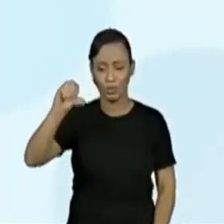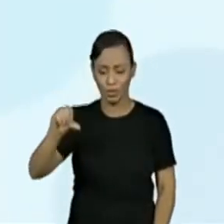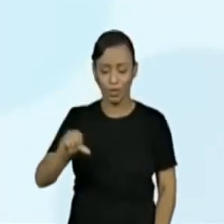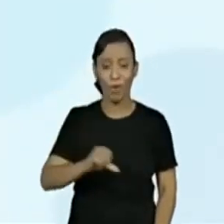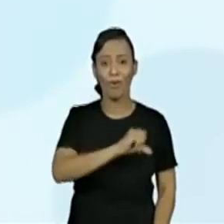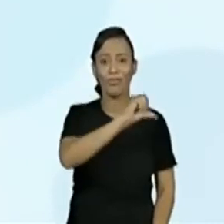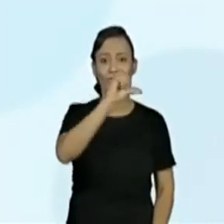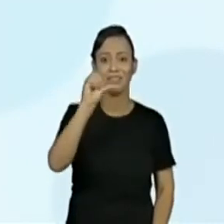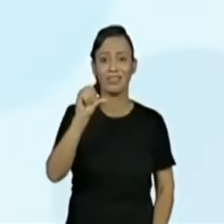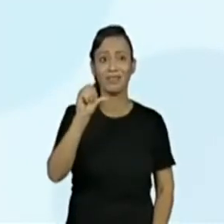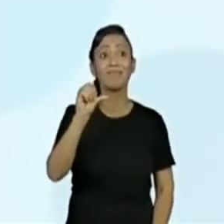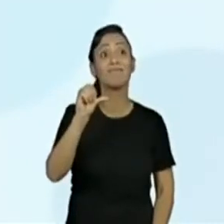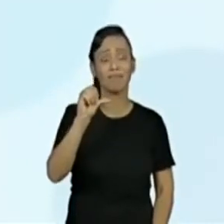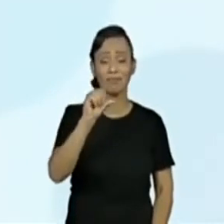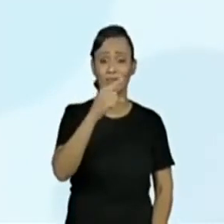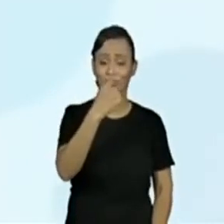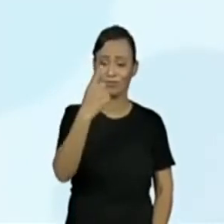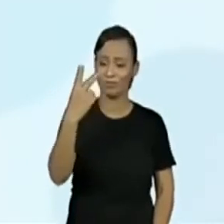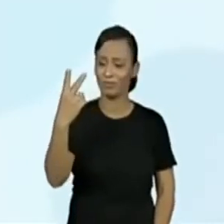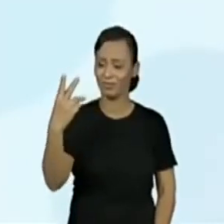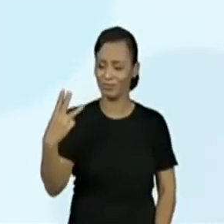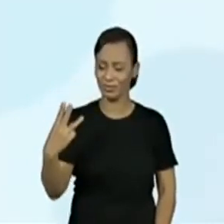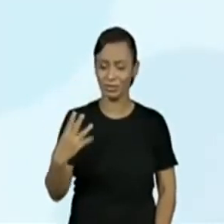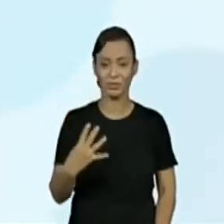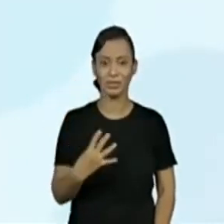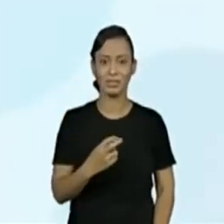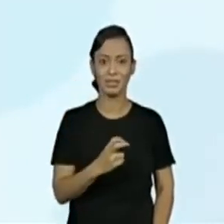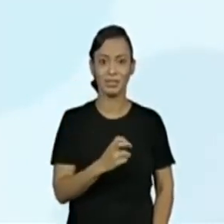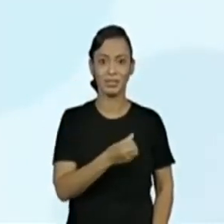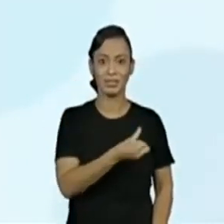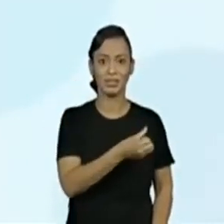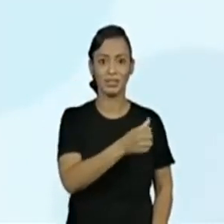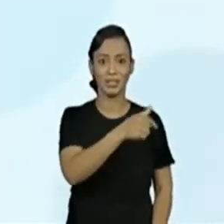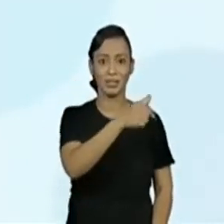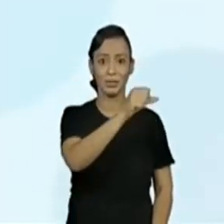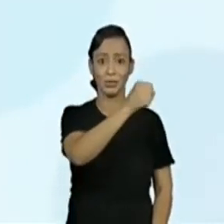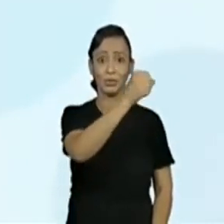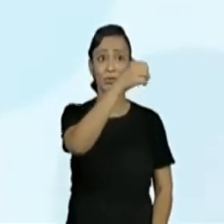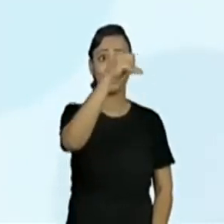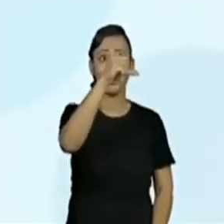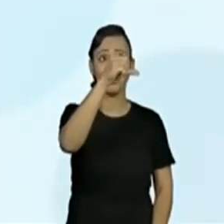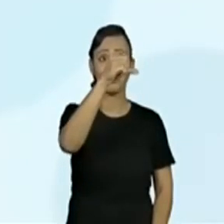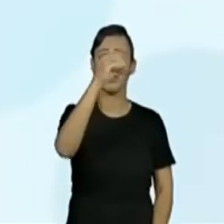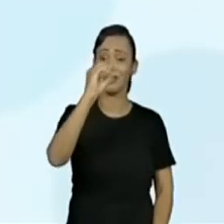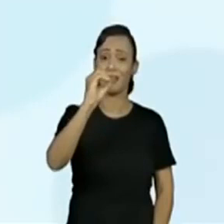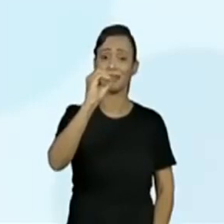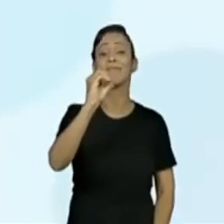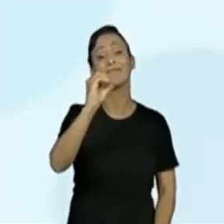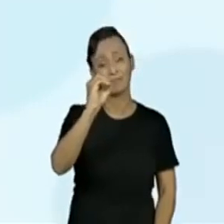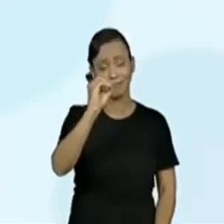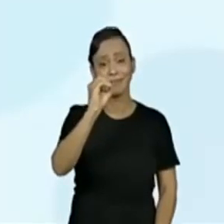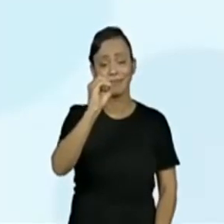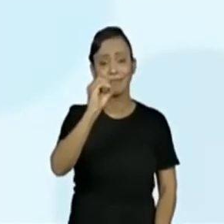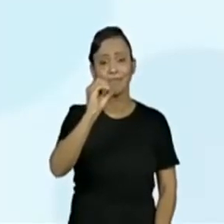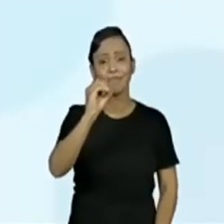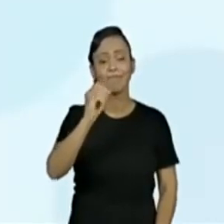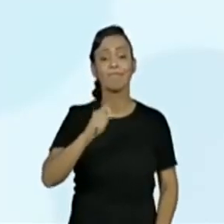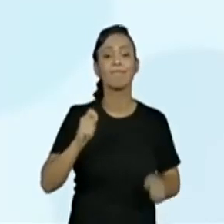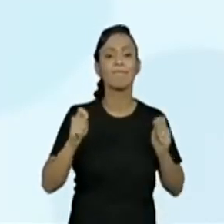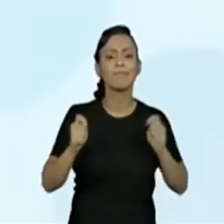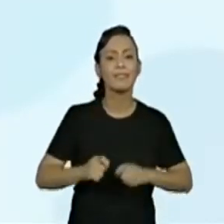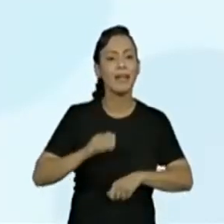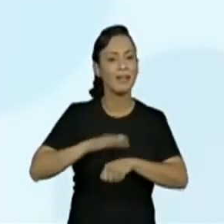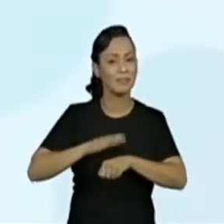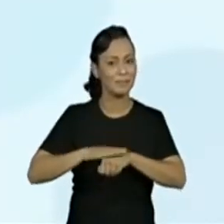9. São os números aí do nosso sistema de numeração decimal. E a partir deles, nós vamos para